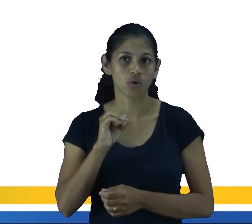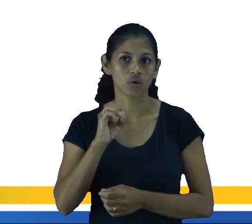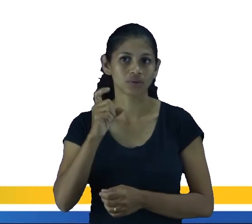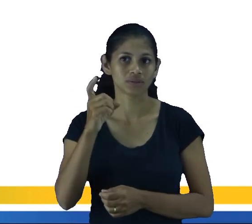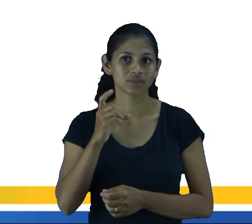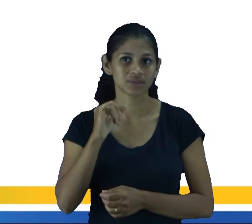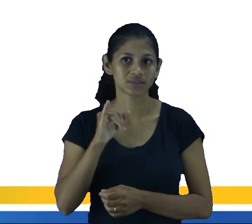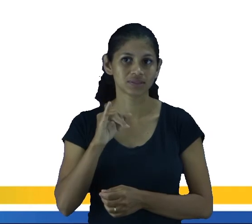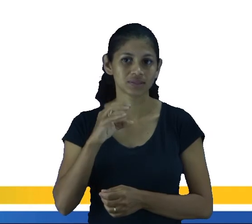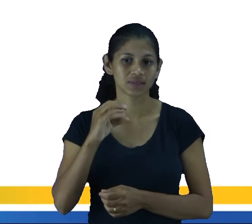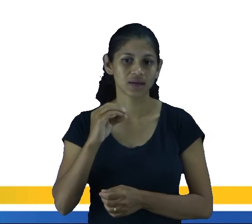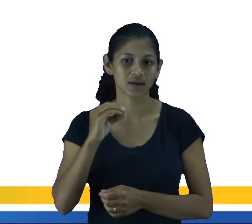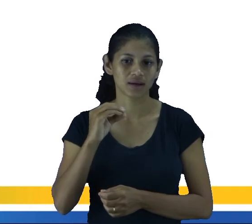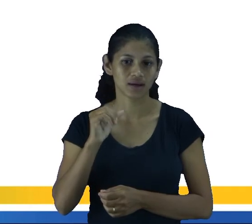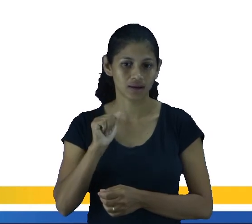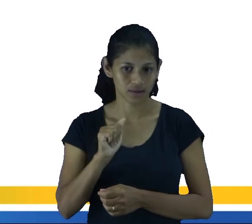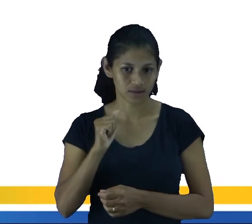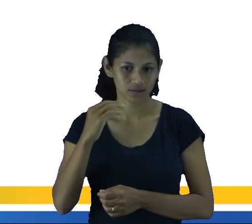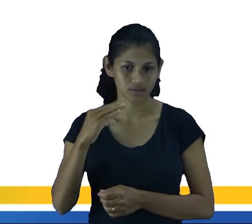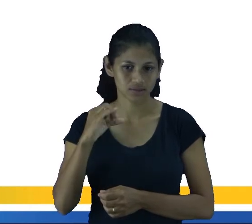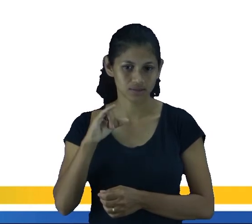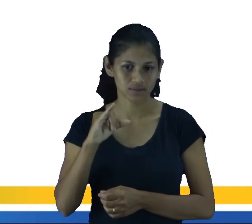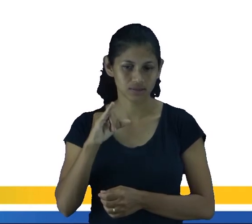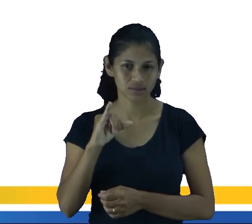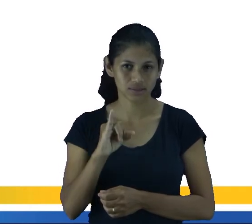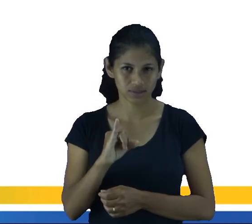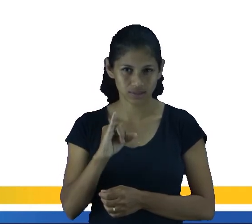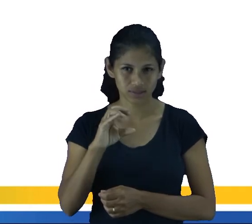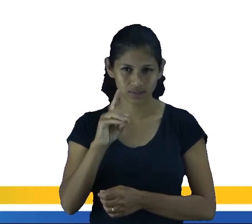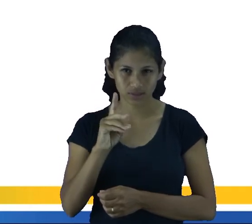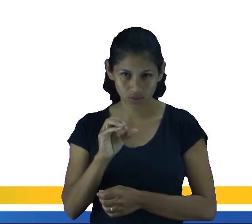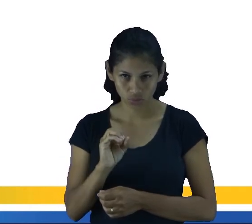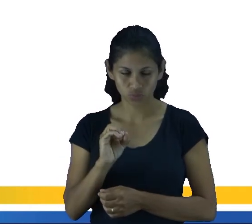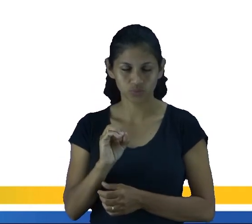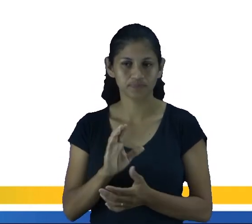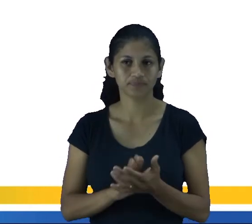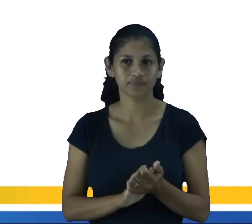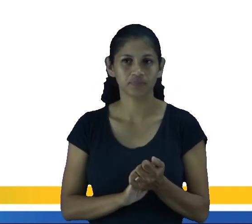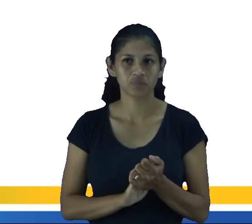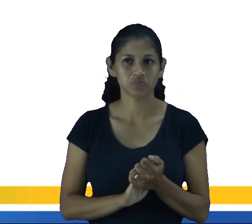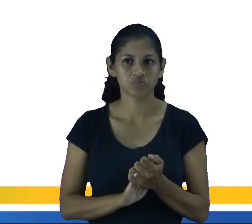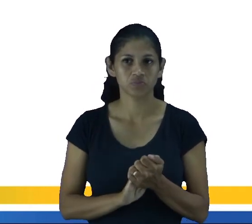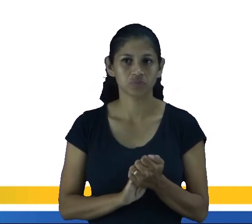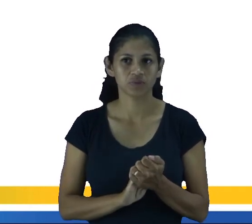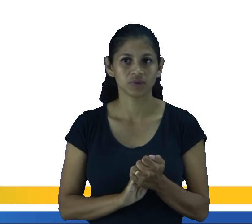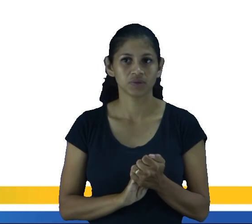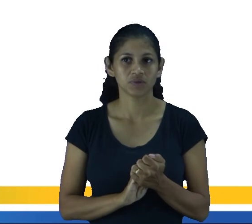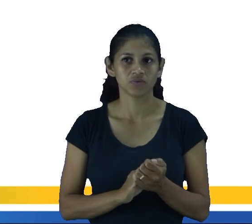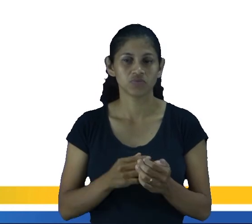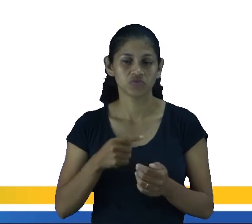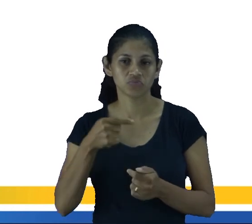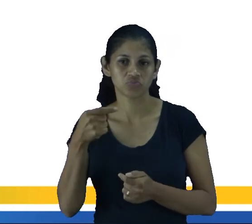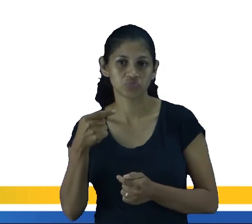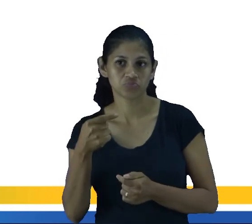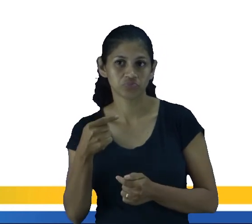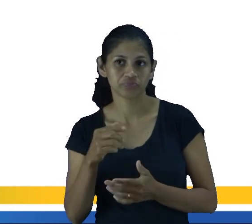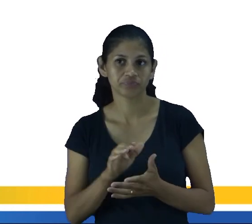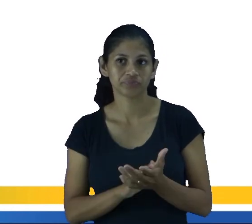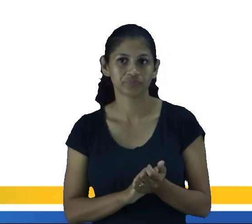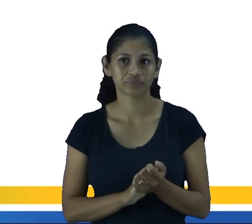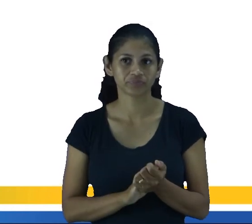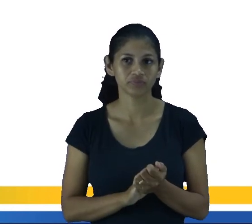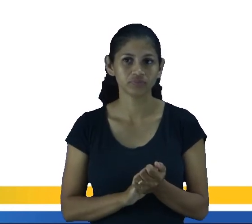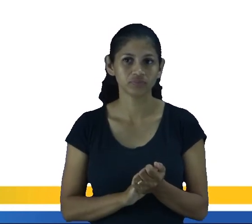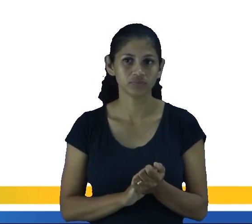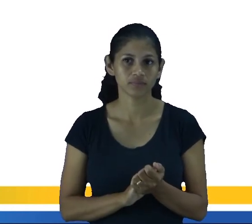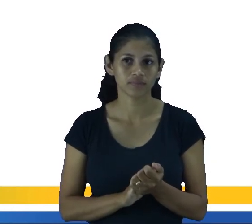subtração do Y pelo X. Né? Então, se der maior que 2, vai ser um ácido forte, e se for menor que 2, vai ser um ácido